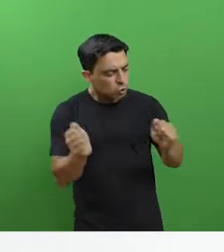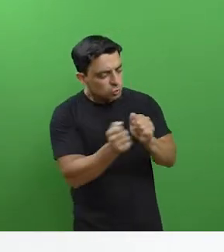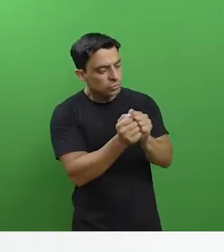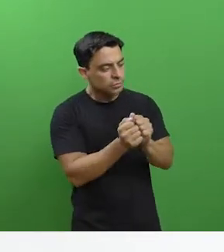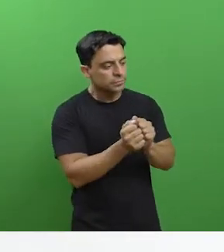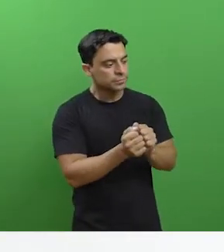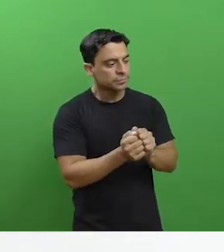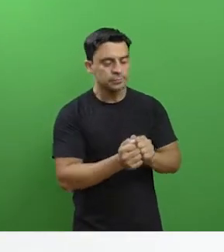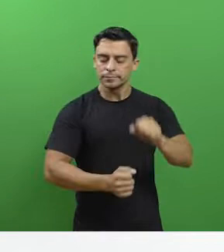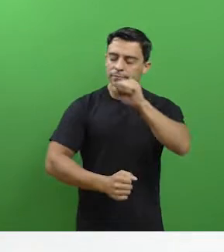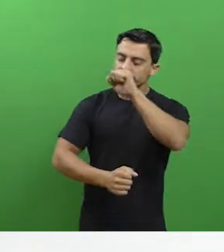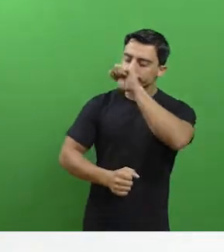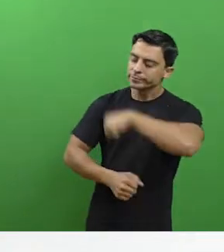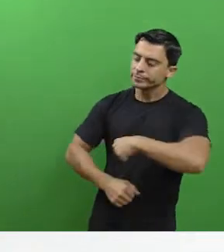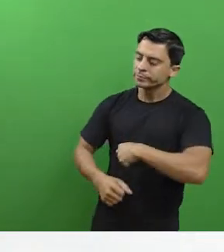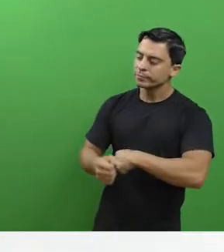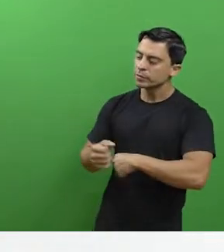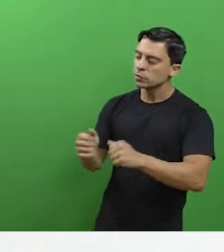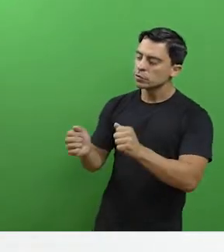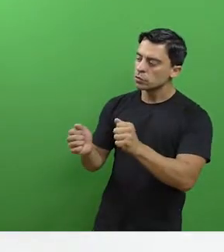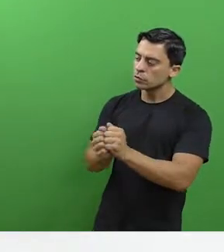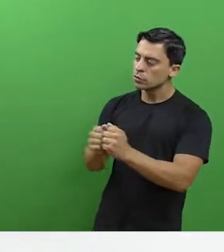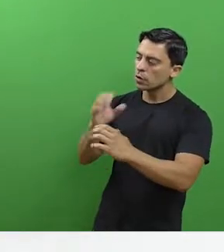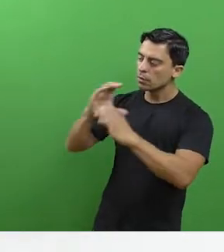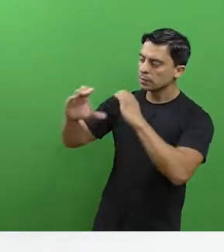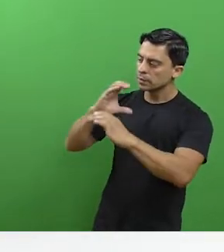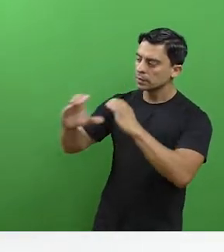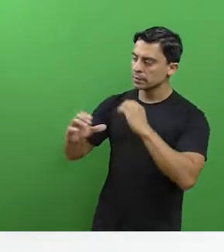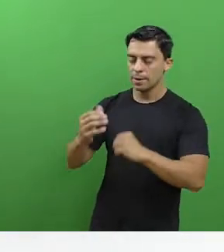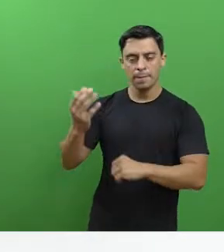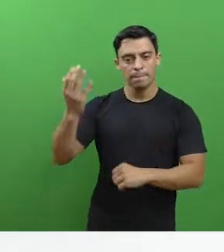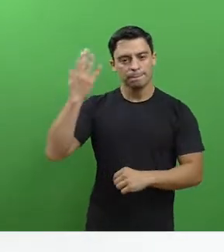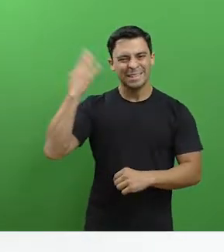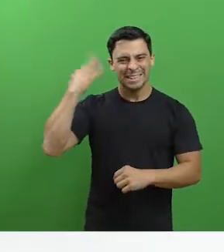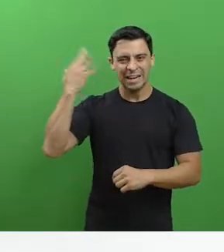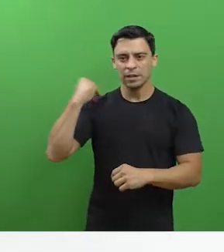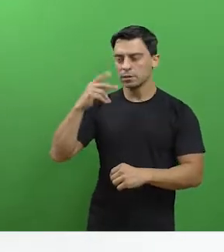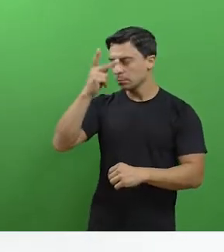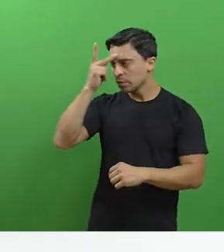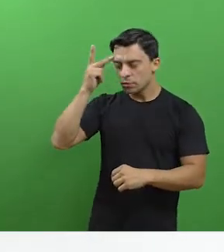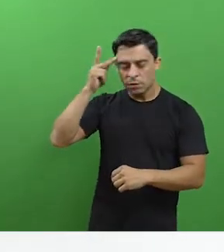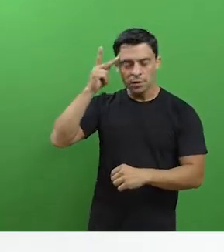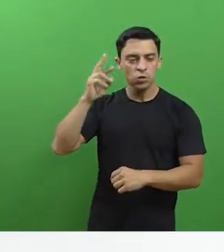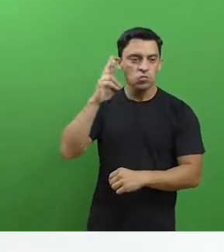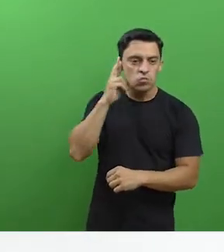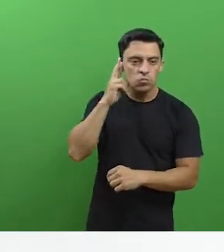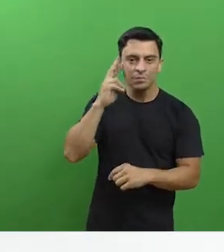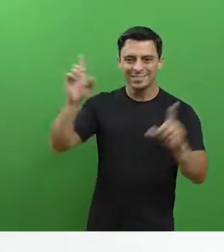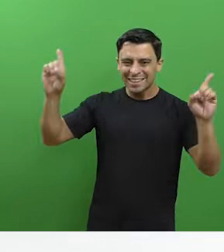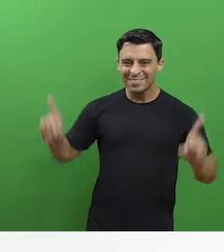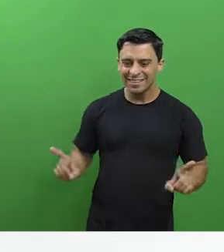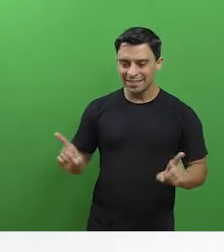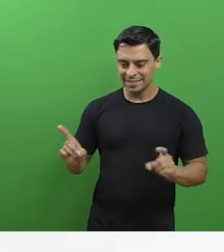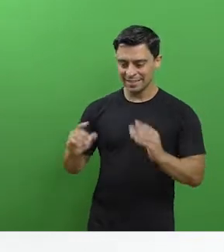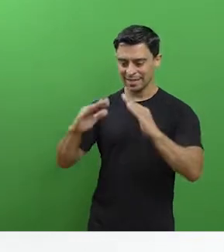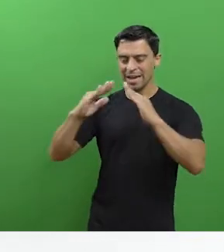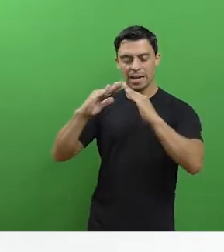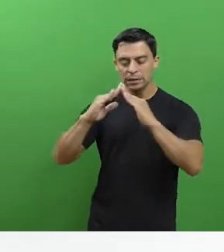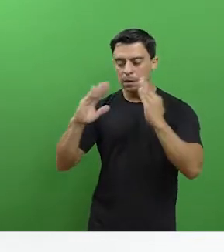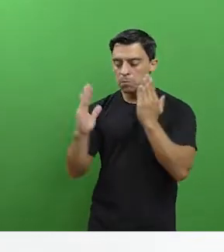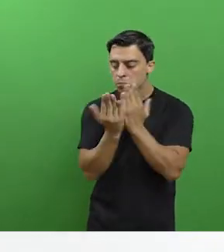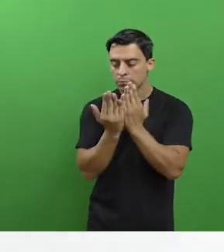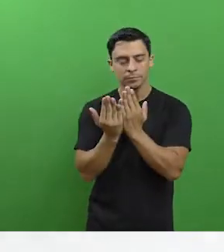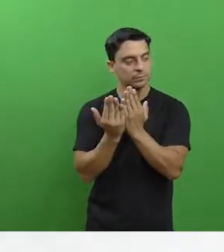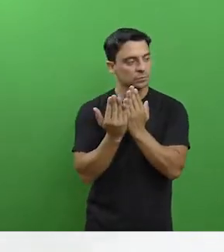se comunicar com o surdo. O surdo, antigamente, os deficientes ficavam trancados em casa, porque os pais, né, Isolados. isso, a família,